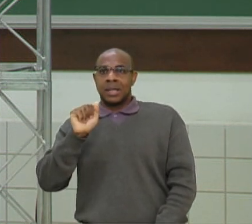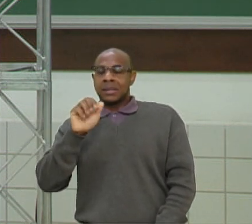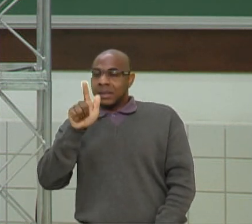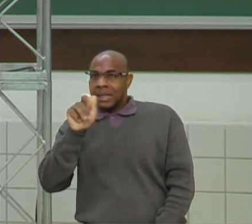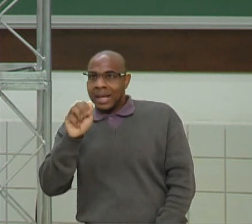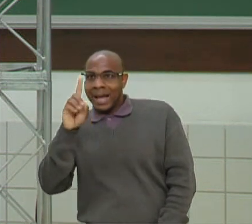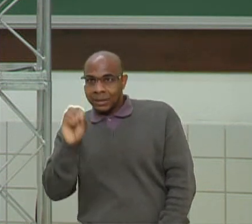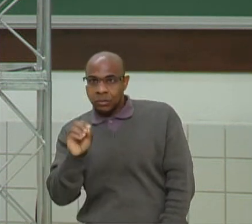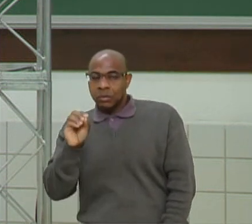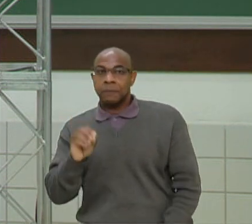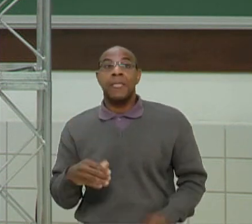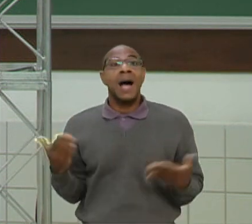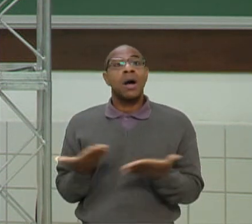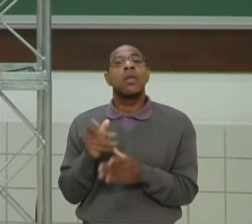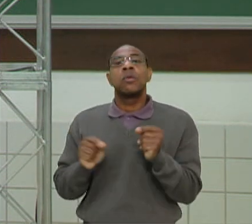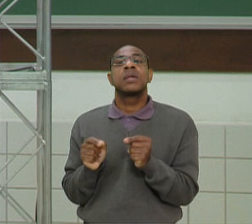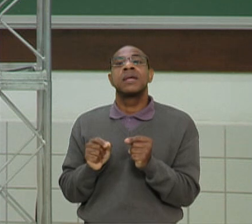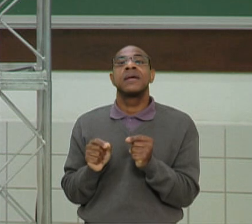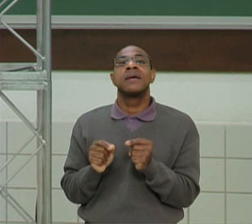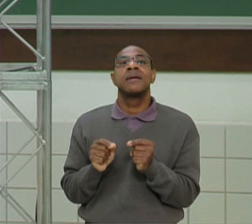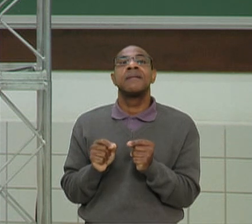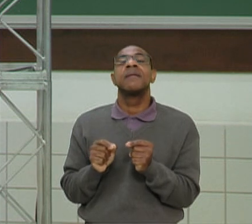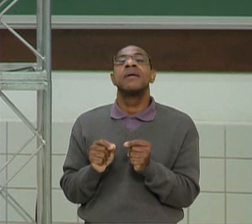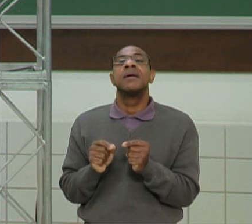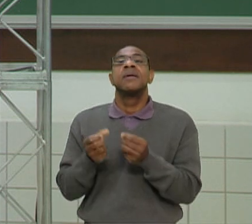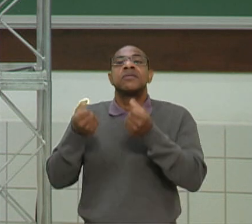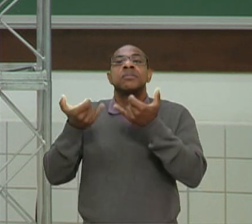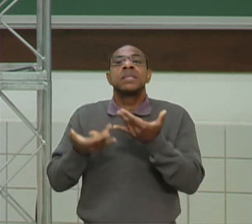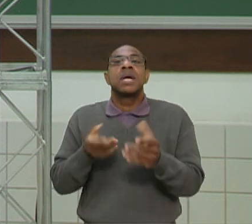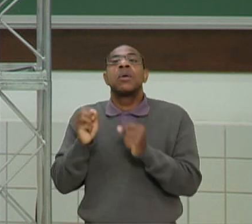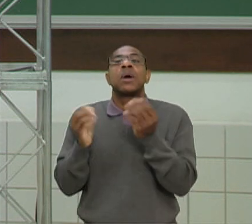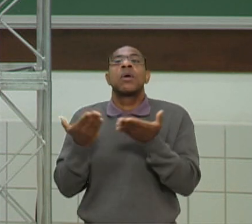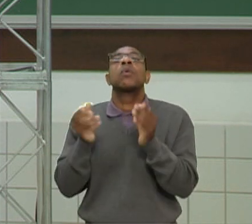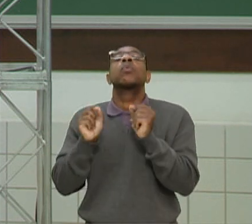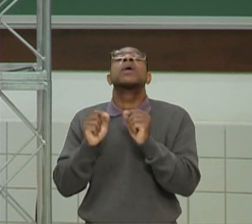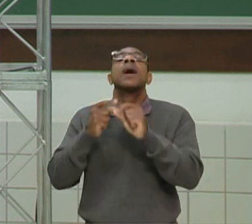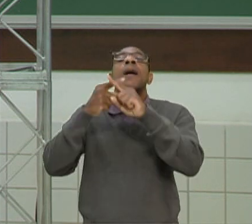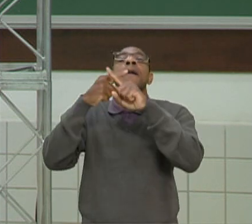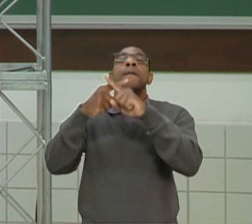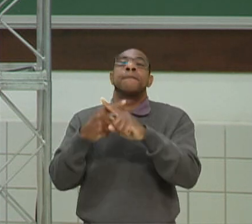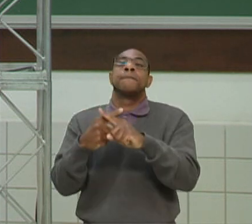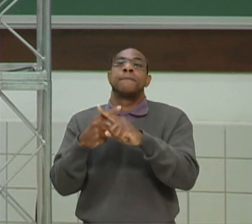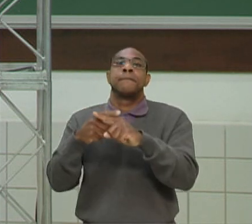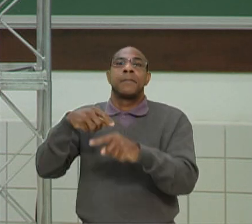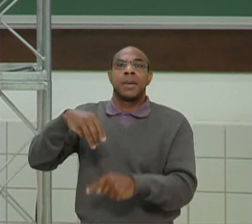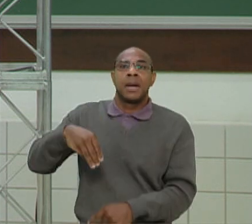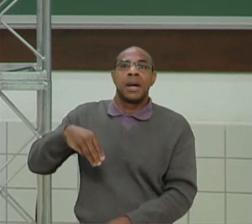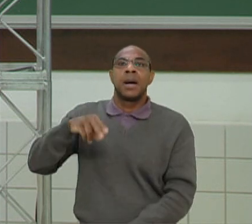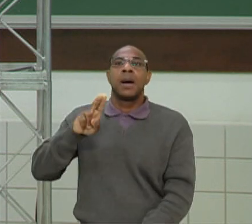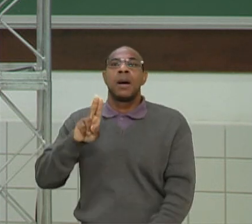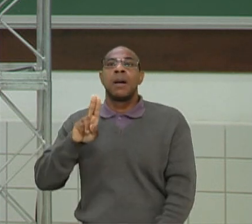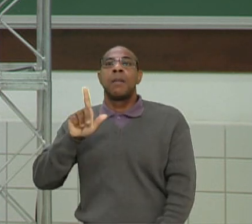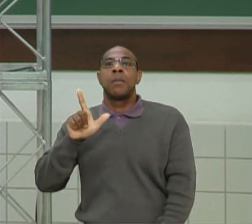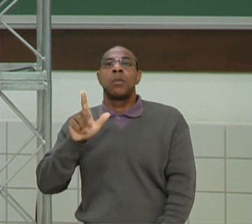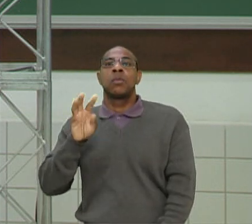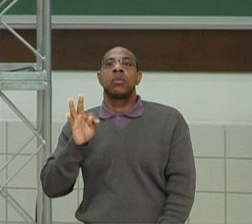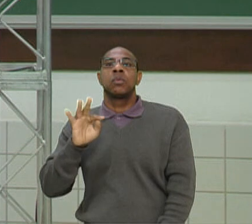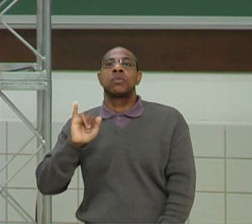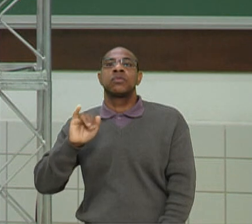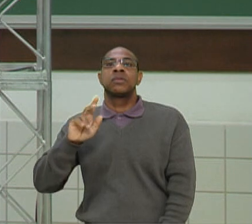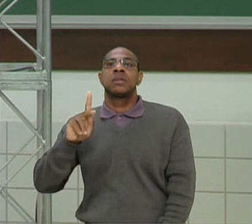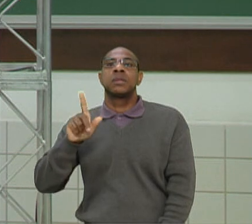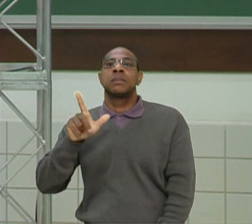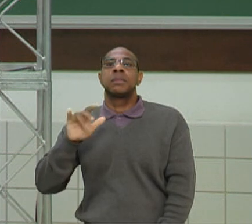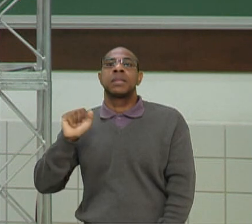operação bastante importante, que é a multiplicação. A multiplicação, a gente tem que tomar alguns cuidados